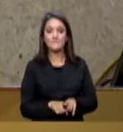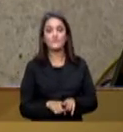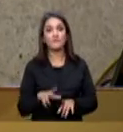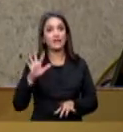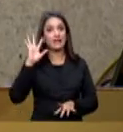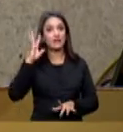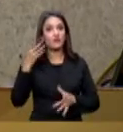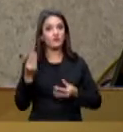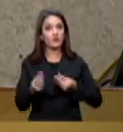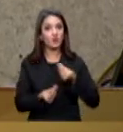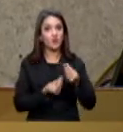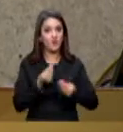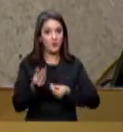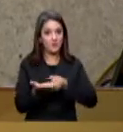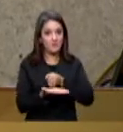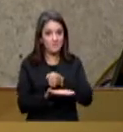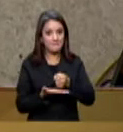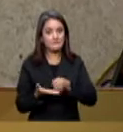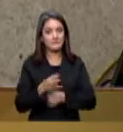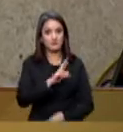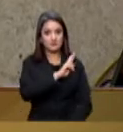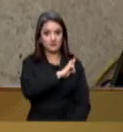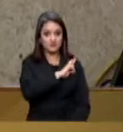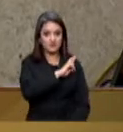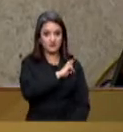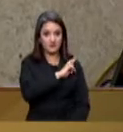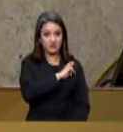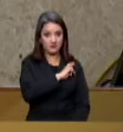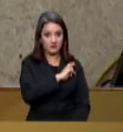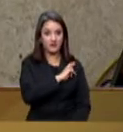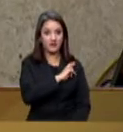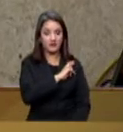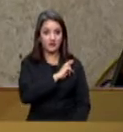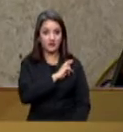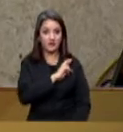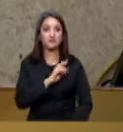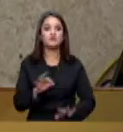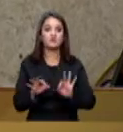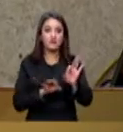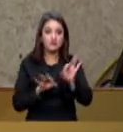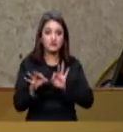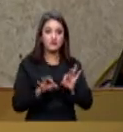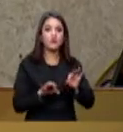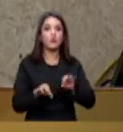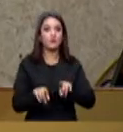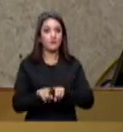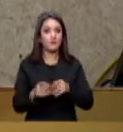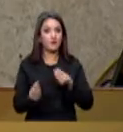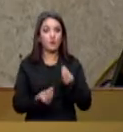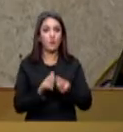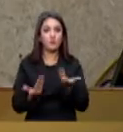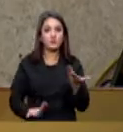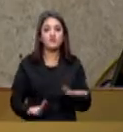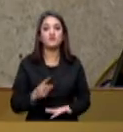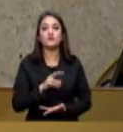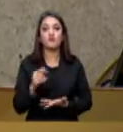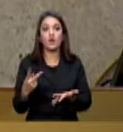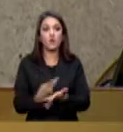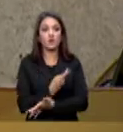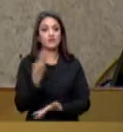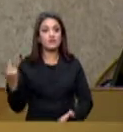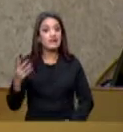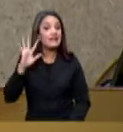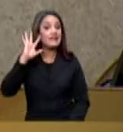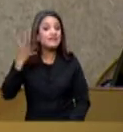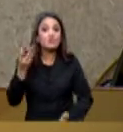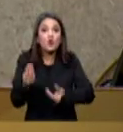moldura de suas responsabilidades para com a organização e a prestação daquele serviço, isto é, define como